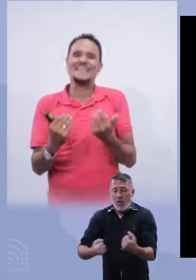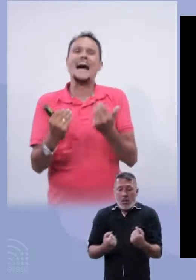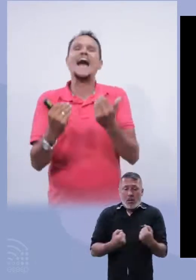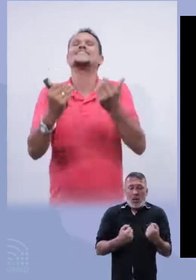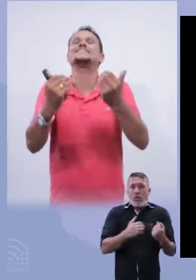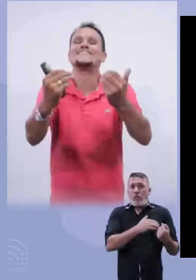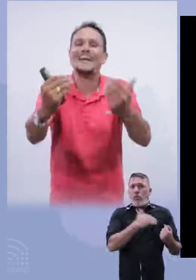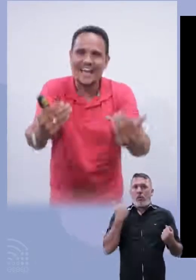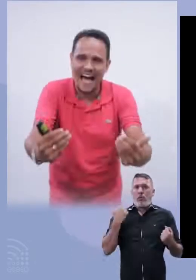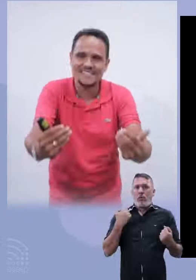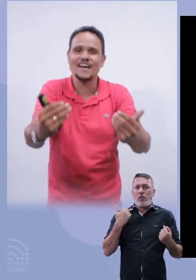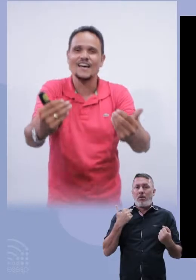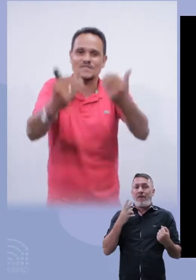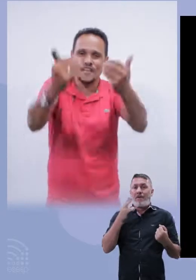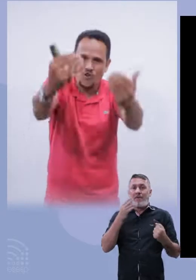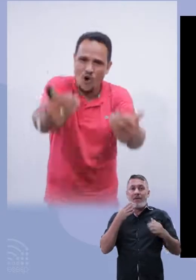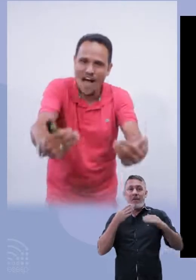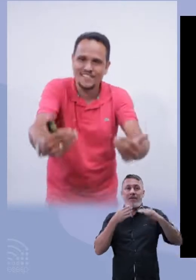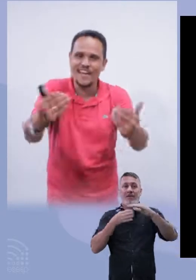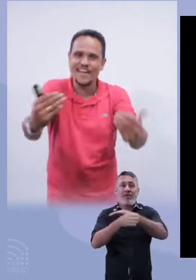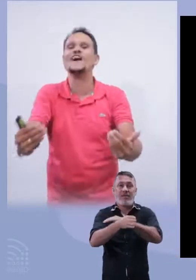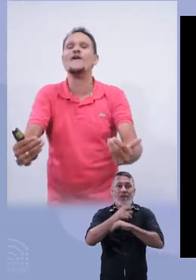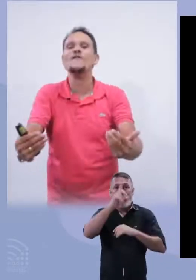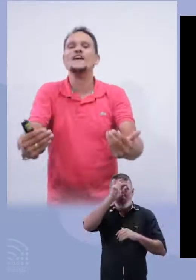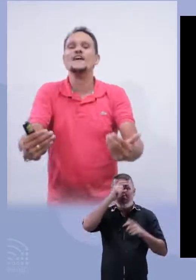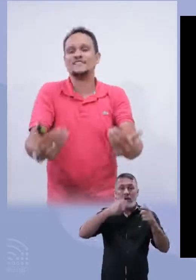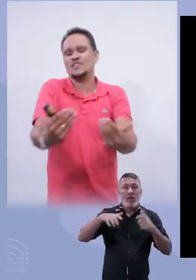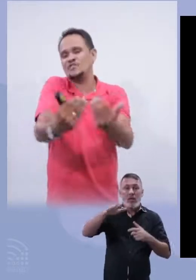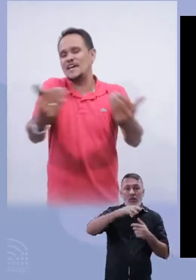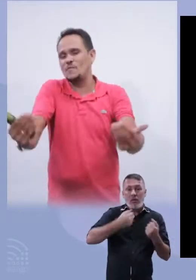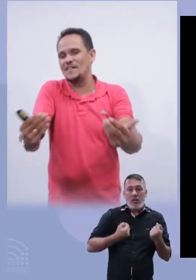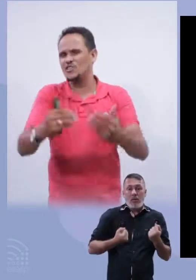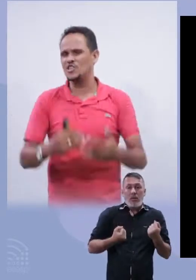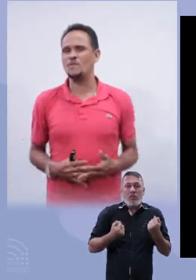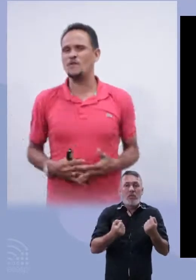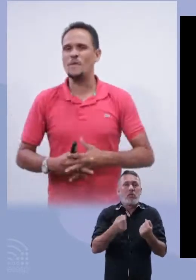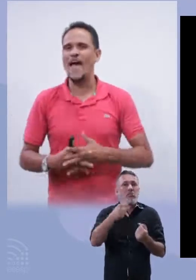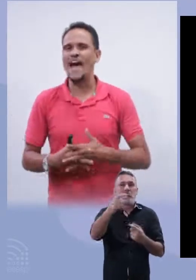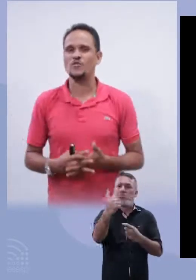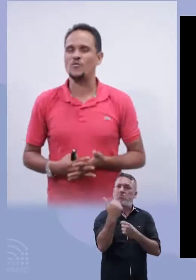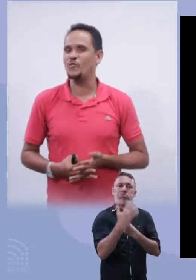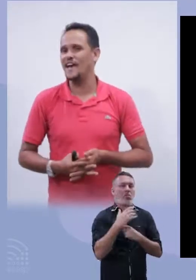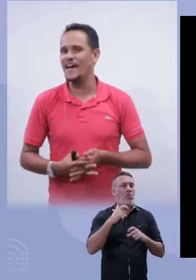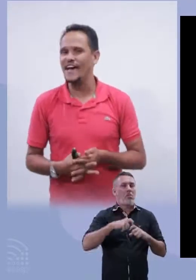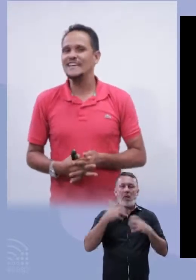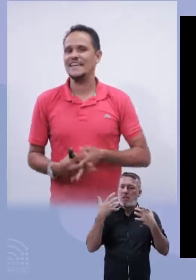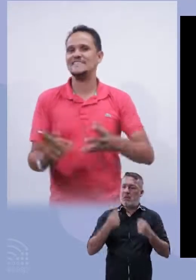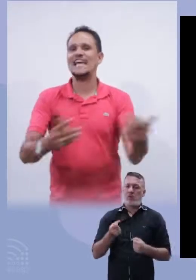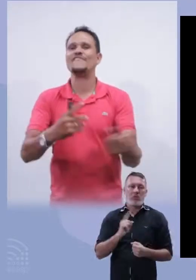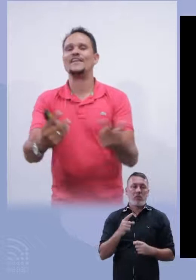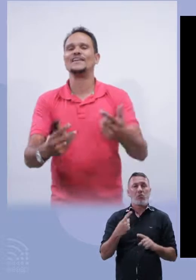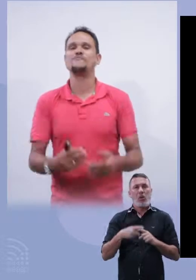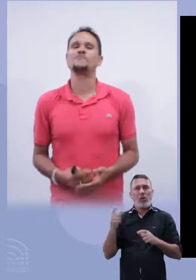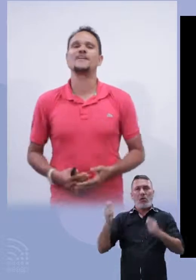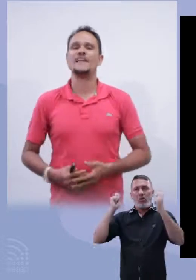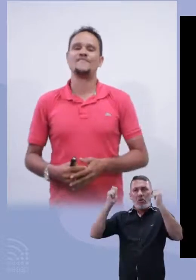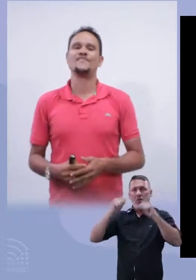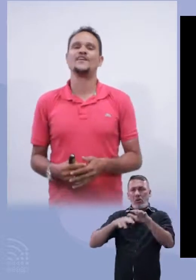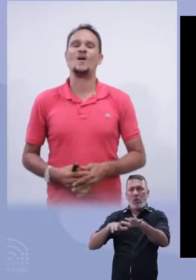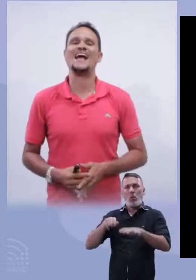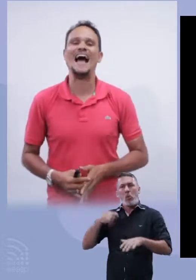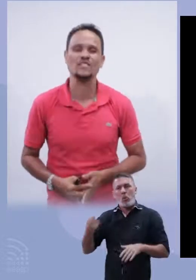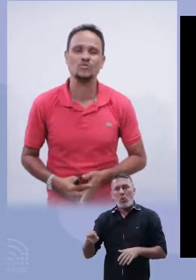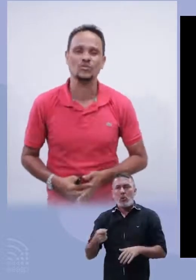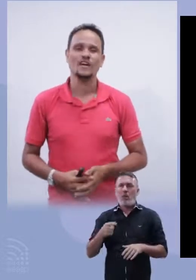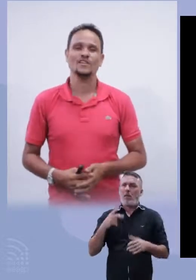Ao adentrarem na Santa Casa de Misericórdia da região, eles não serão atendidos pelos médicos, porque se ele estava ali é porque ele